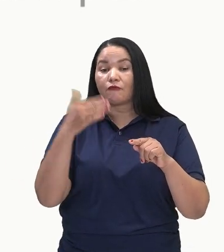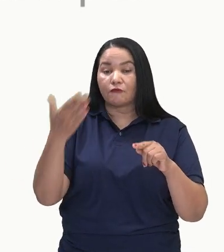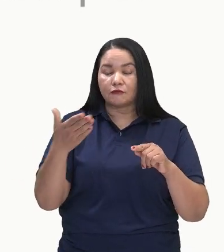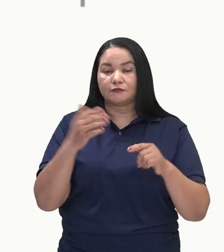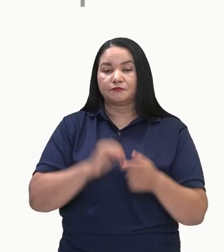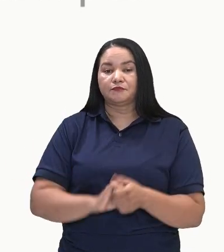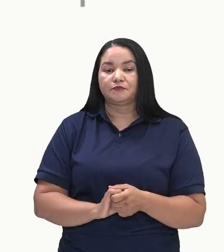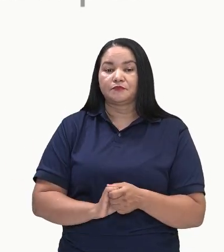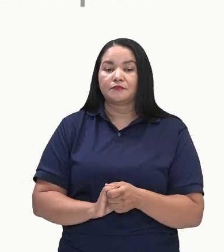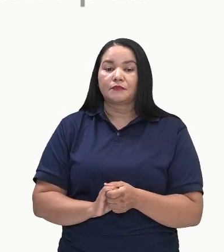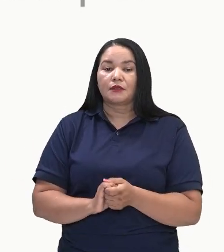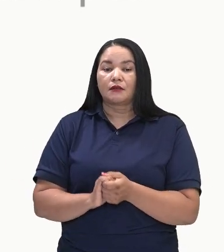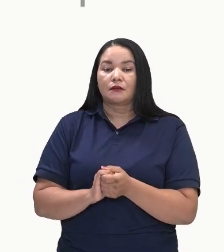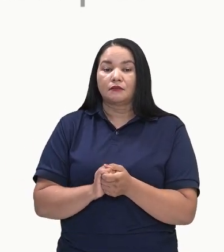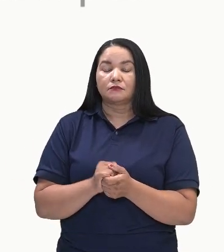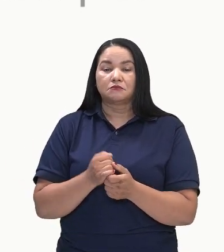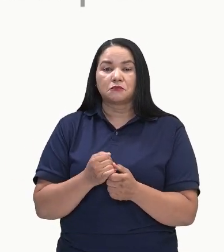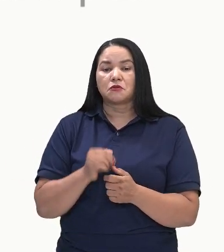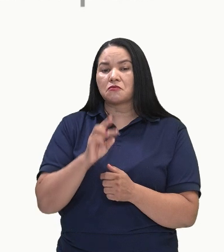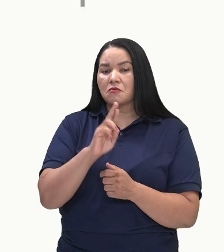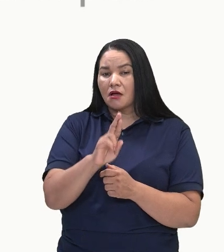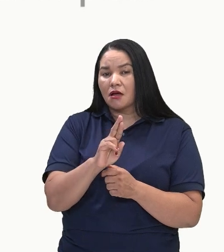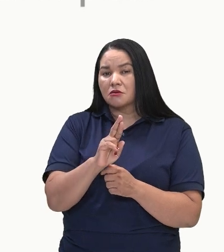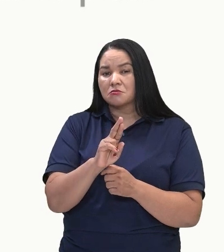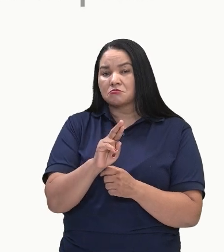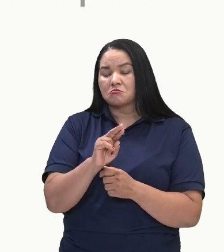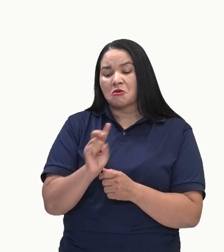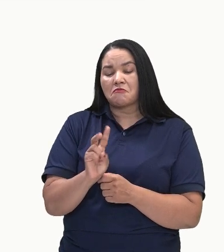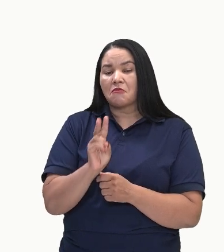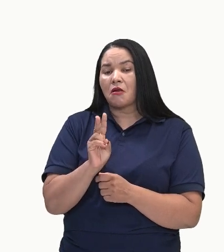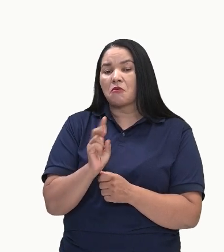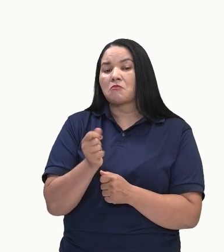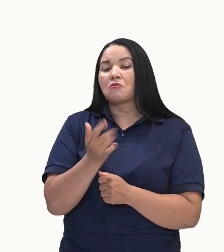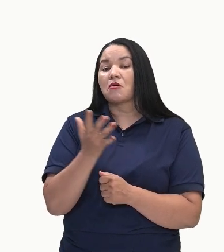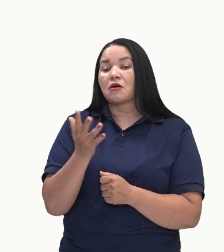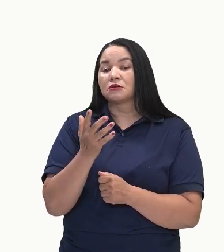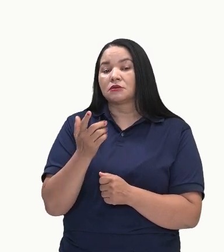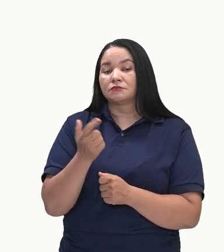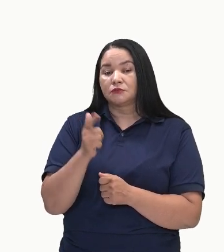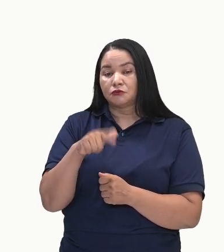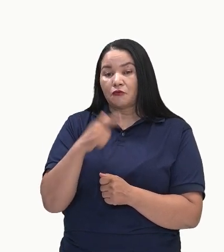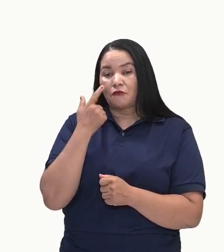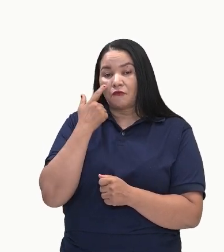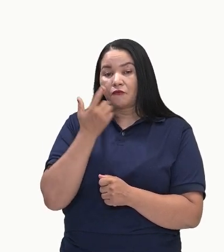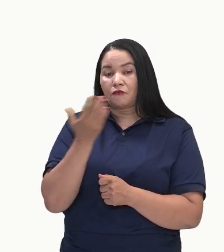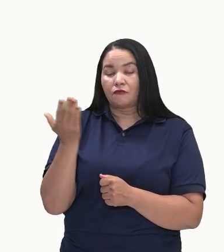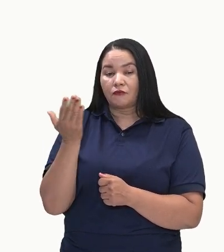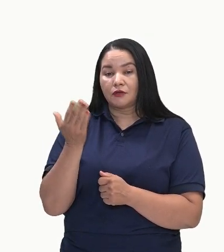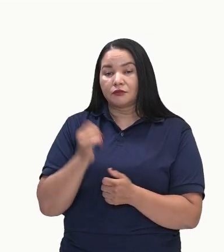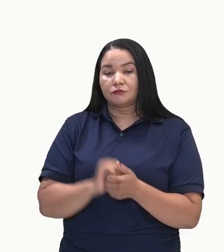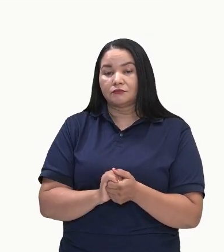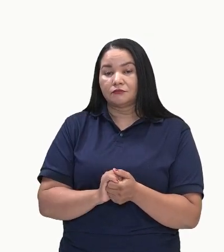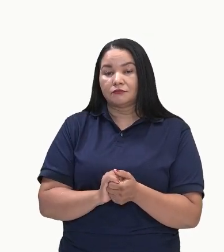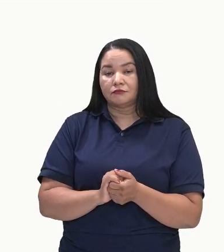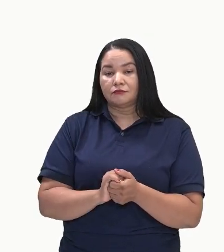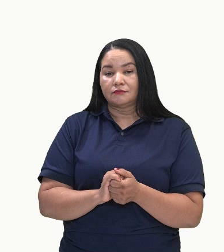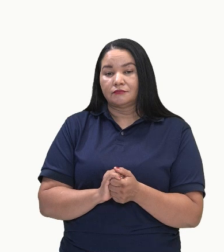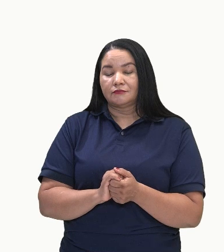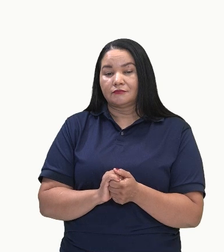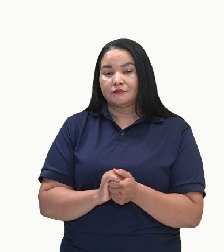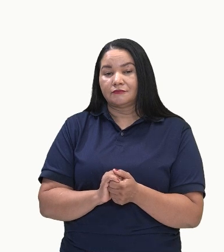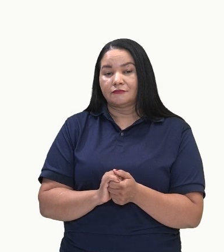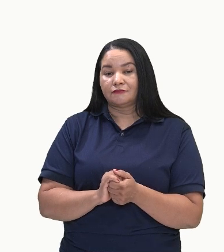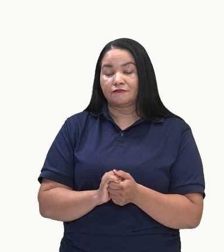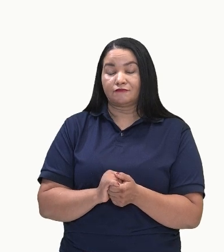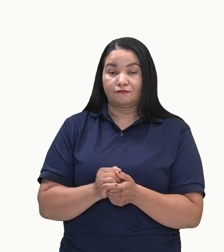valor do raio da pista externa? Bora na nossa questão? O raio, vamos lá no enunciado. O raio